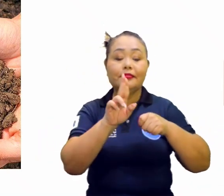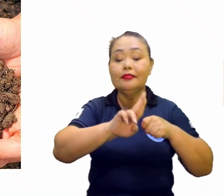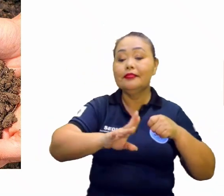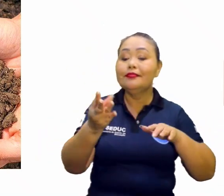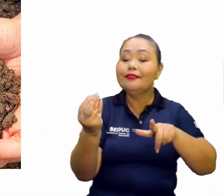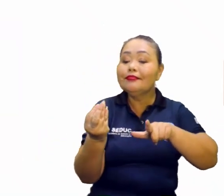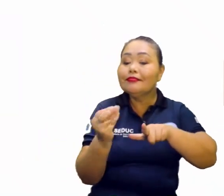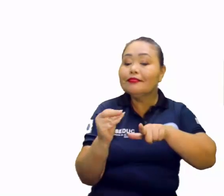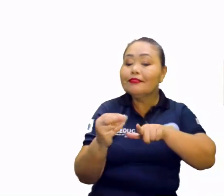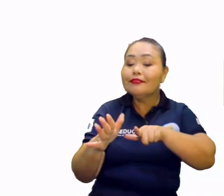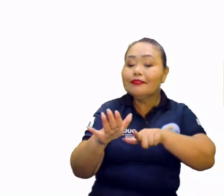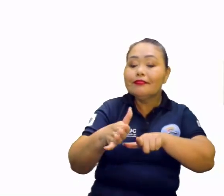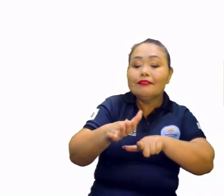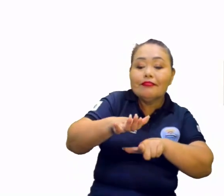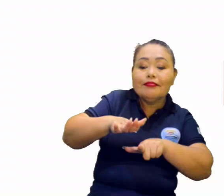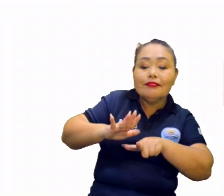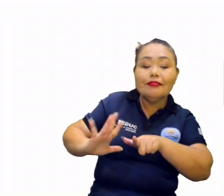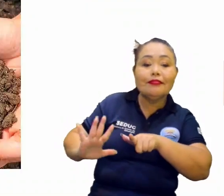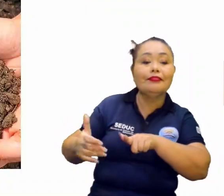tá bom?